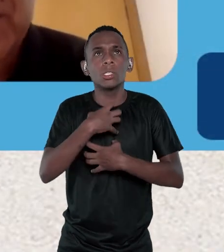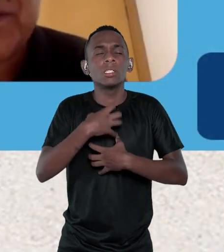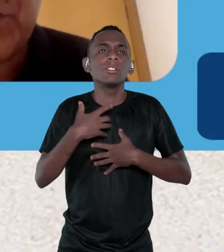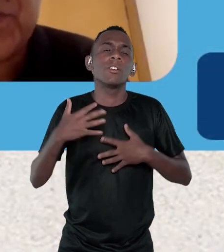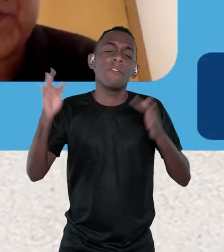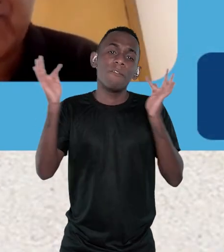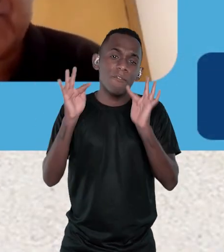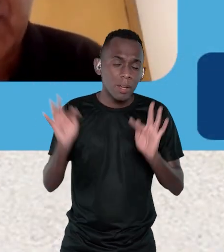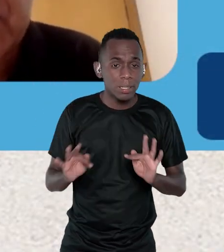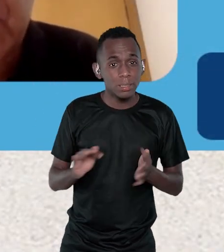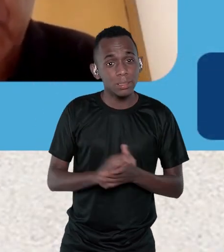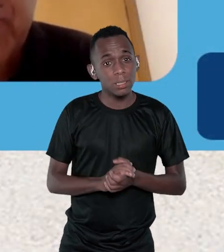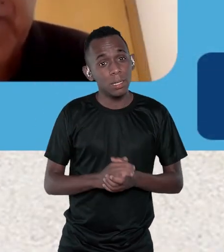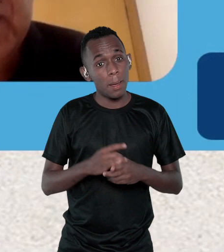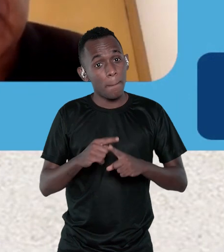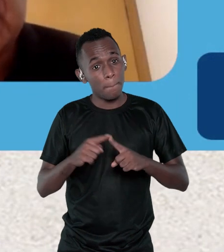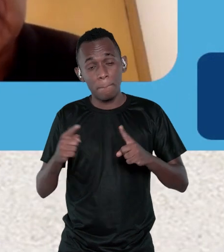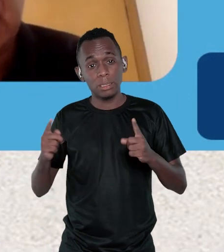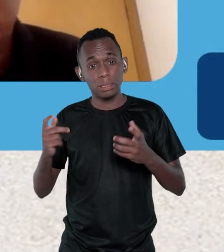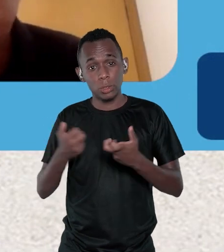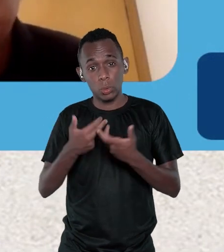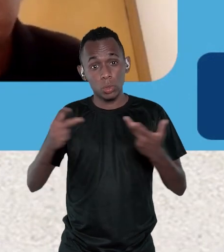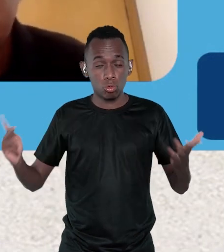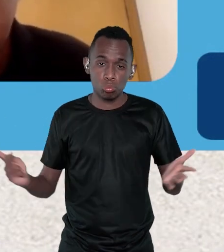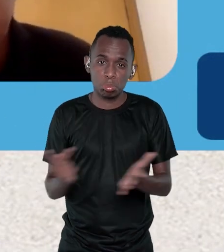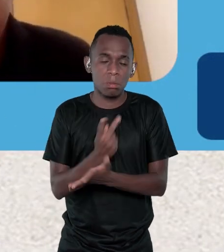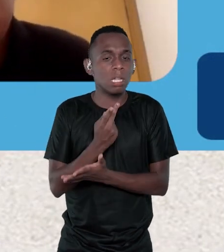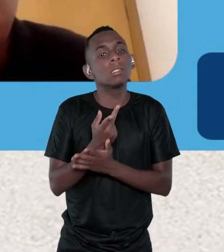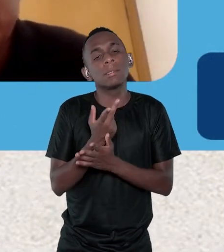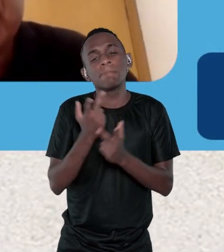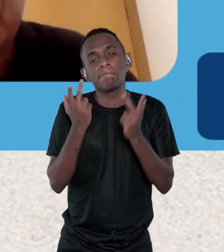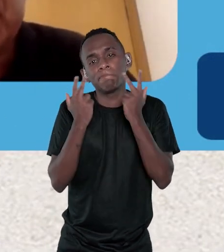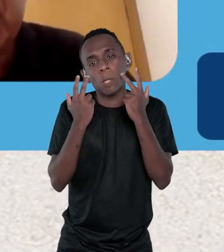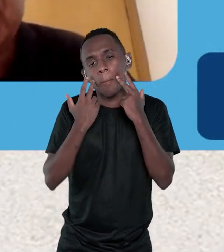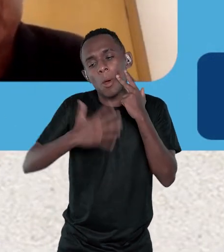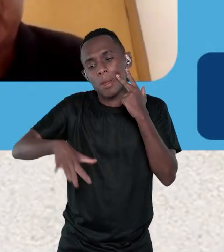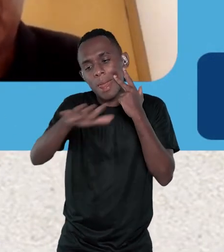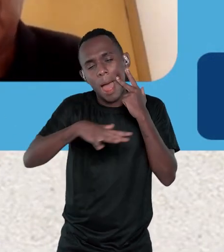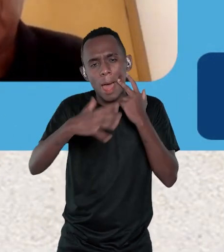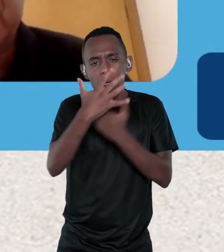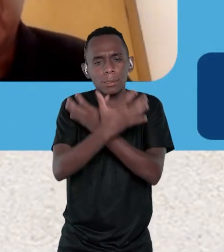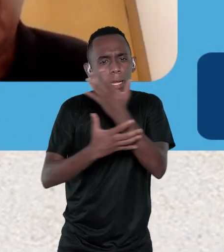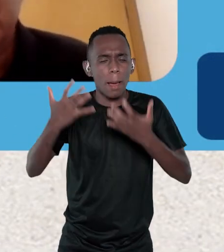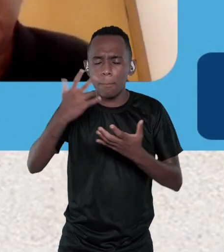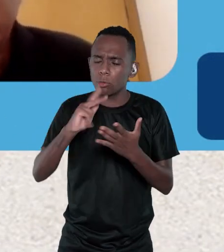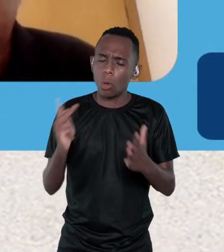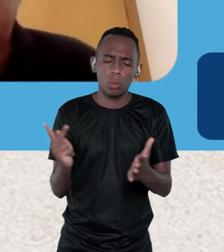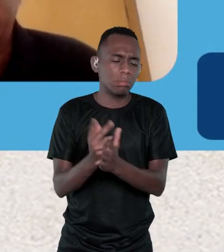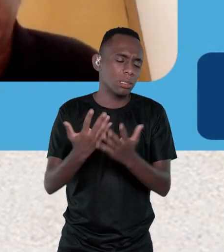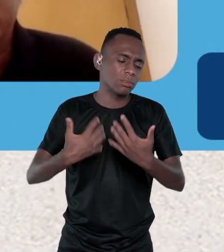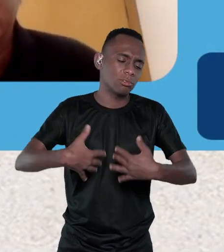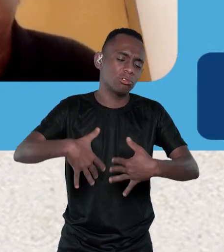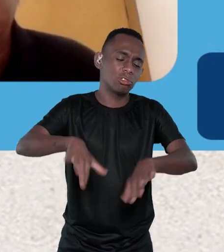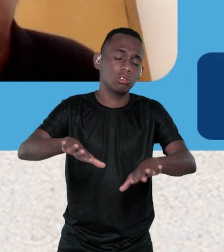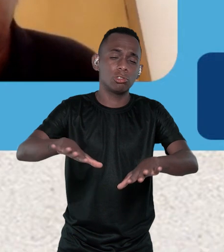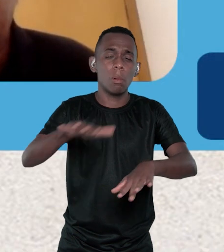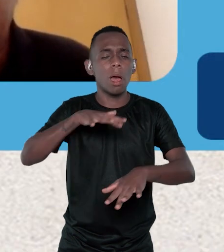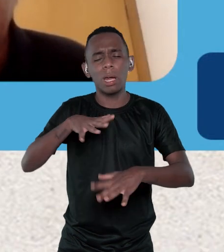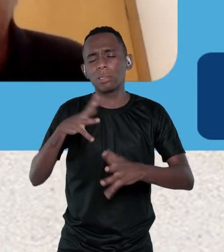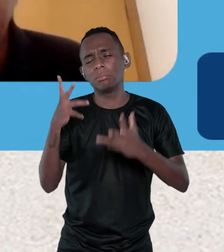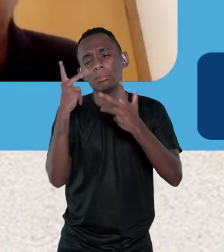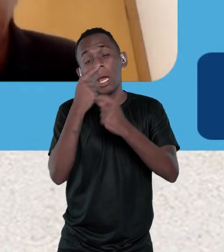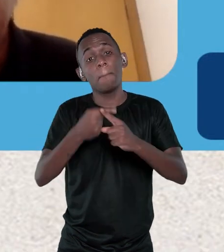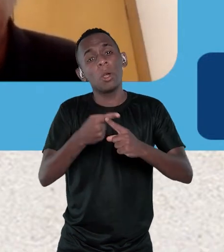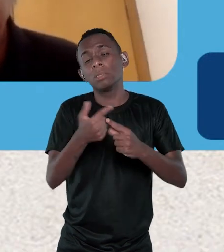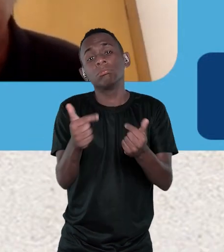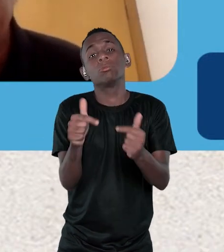isso para a primeira música. Eu estava super feliz e tal. Mas as coisas acontecem assim na música. É um ambiente